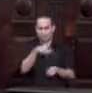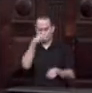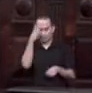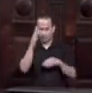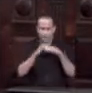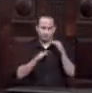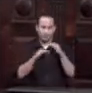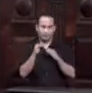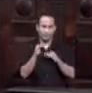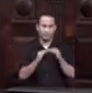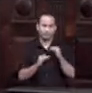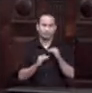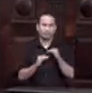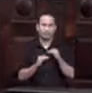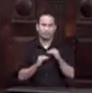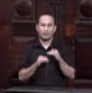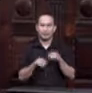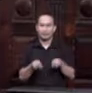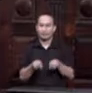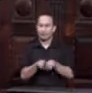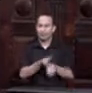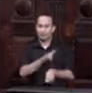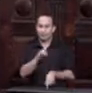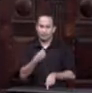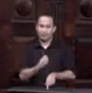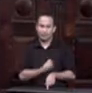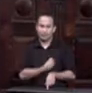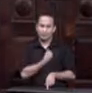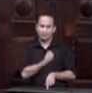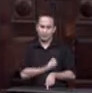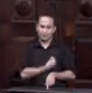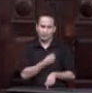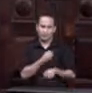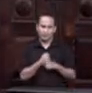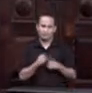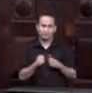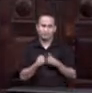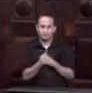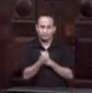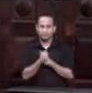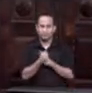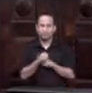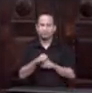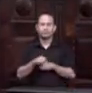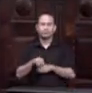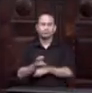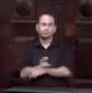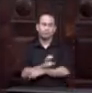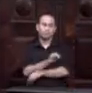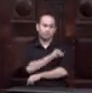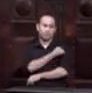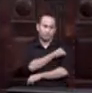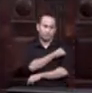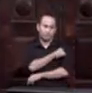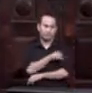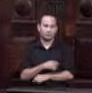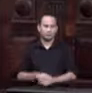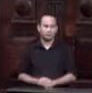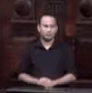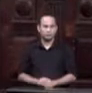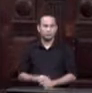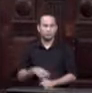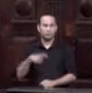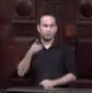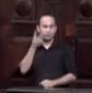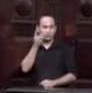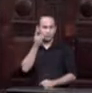recupera a vida do cidadão do Estado do Rio de Janeiro. Obrigado. Próximo, para